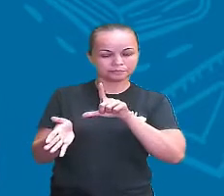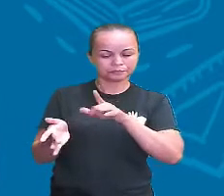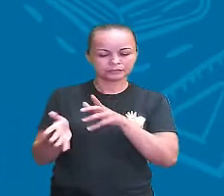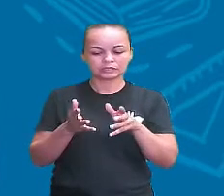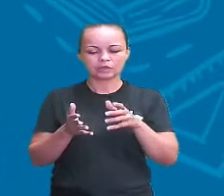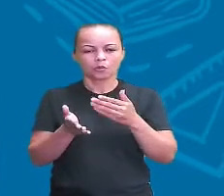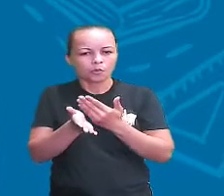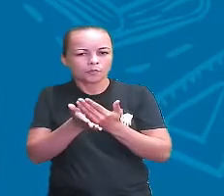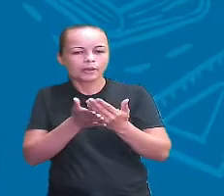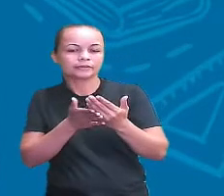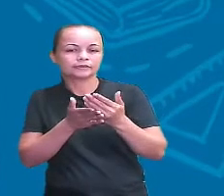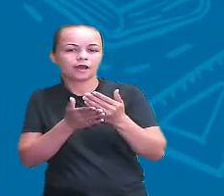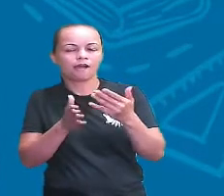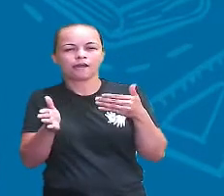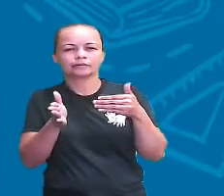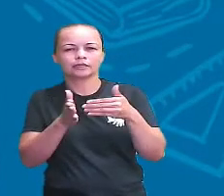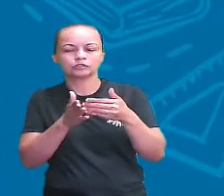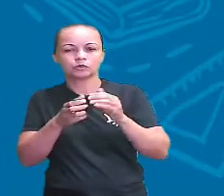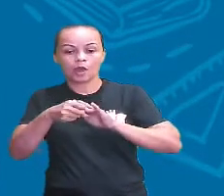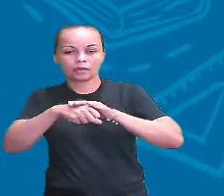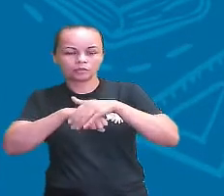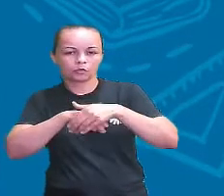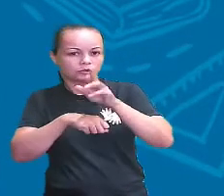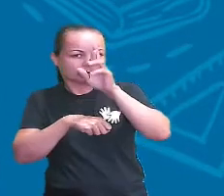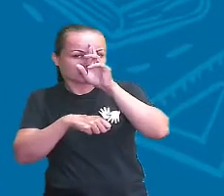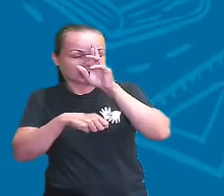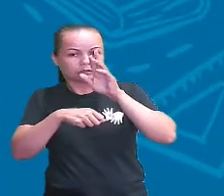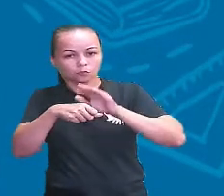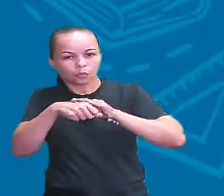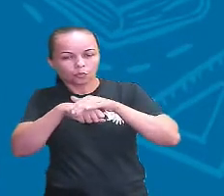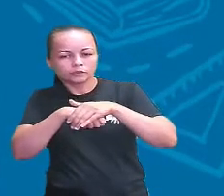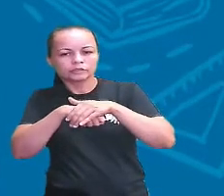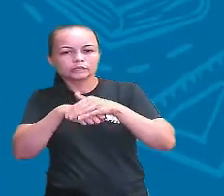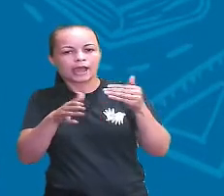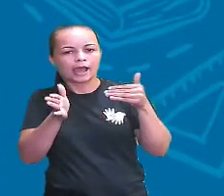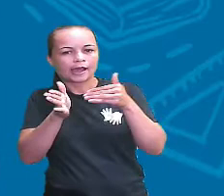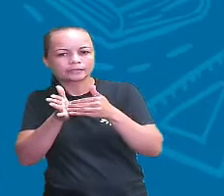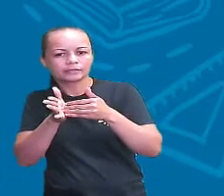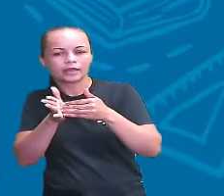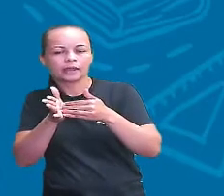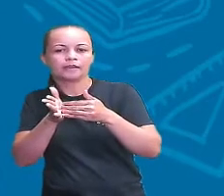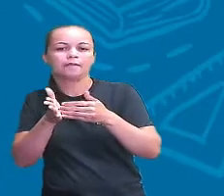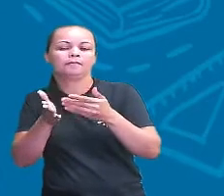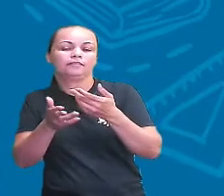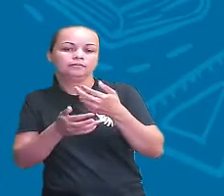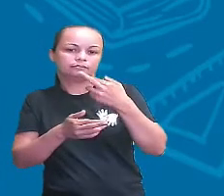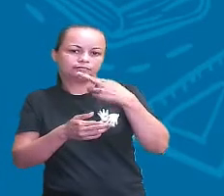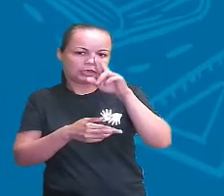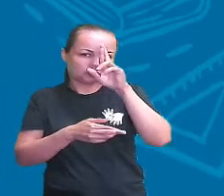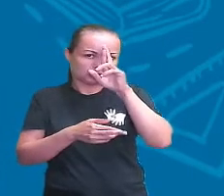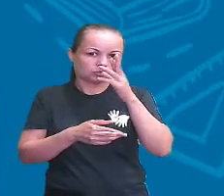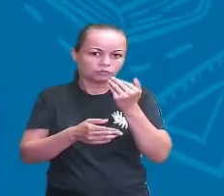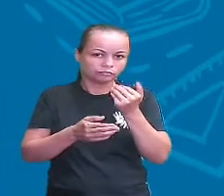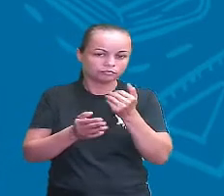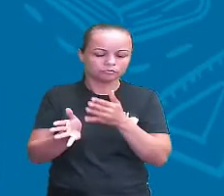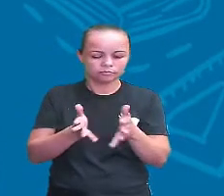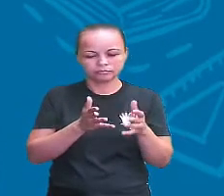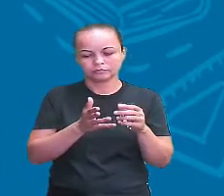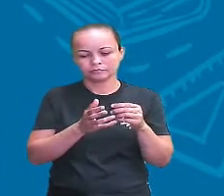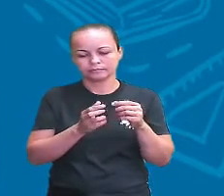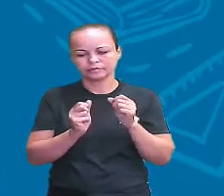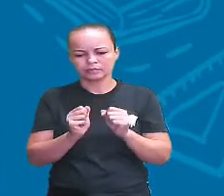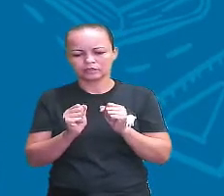00:01 até ao meio-dia, você vai utilizar AM, após a hora. Já o uso do PM, que quer